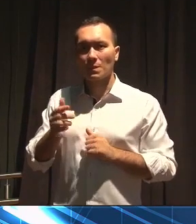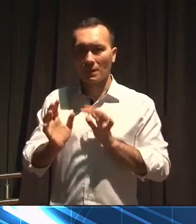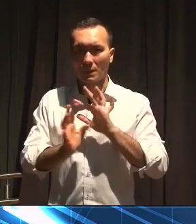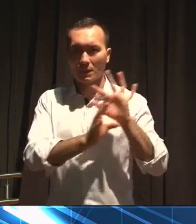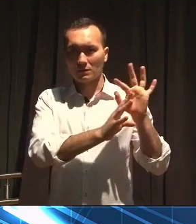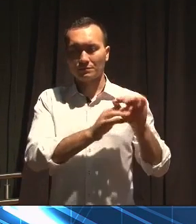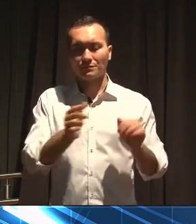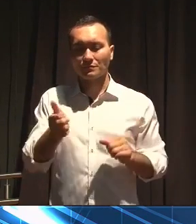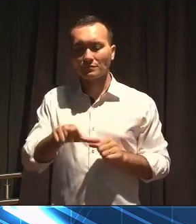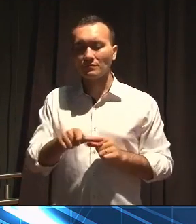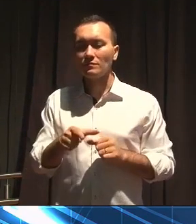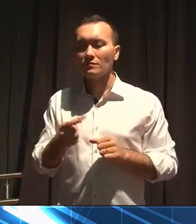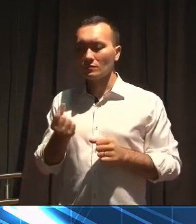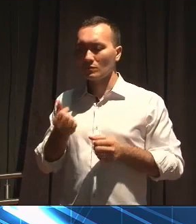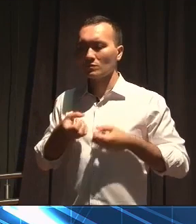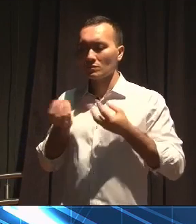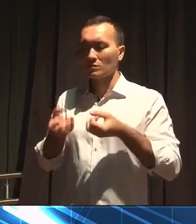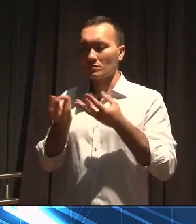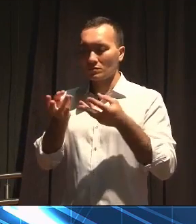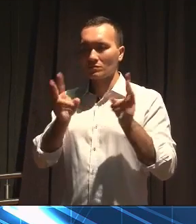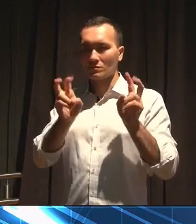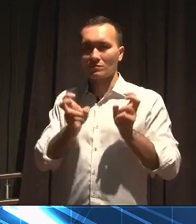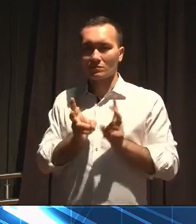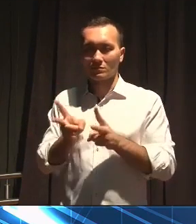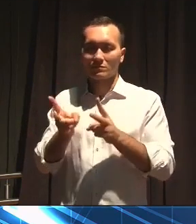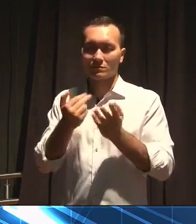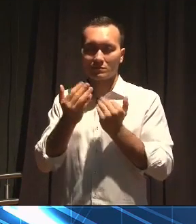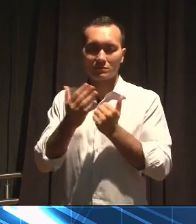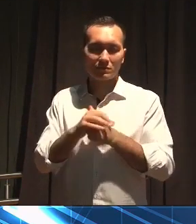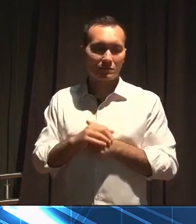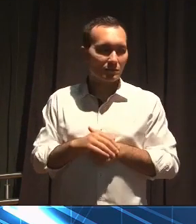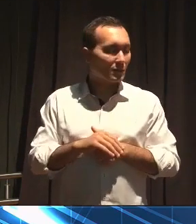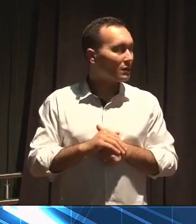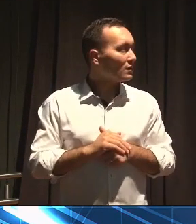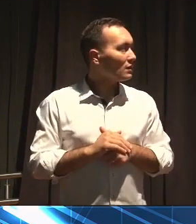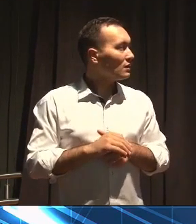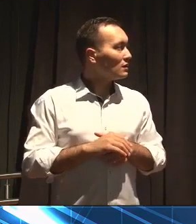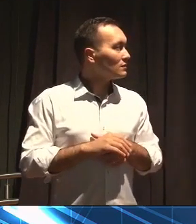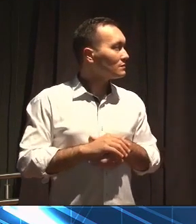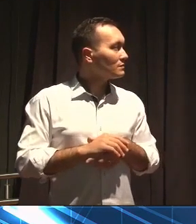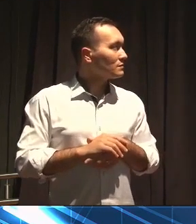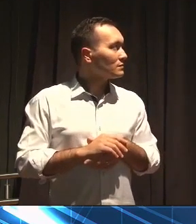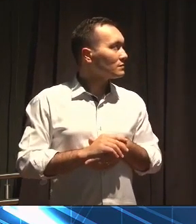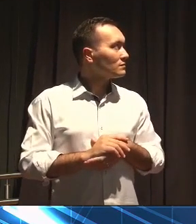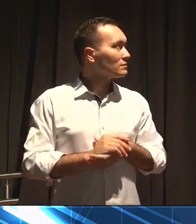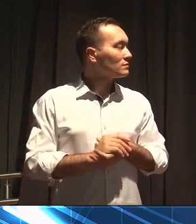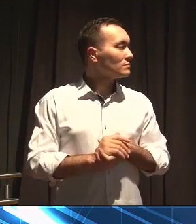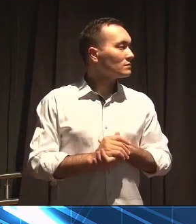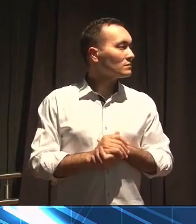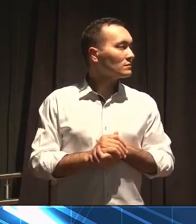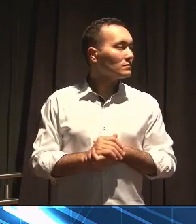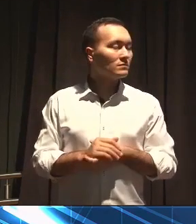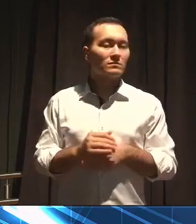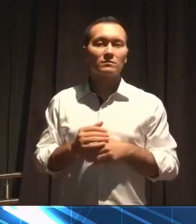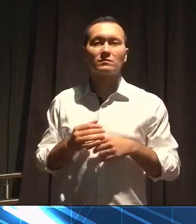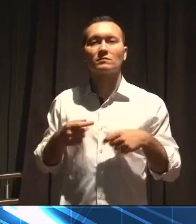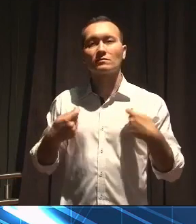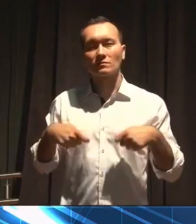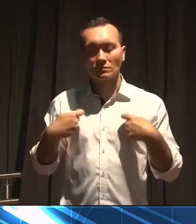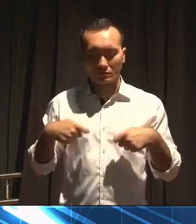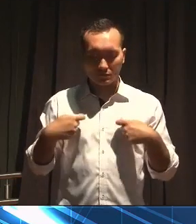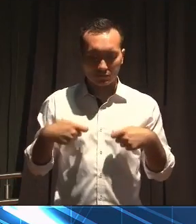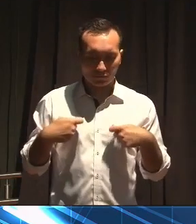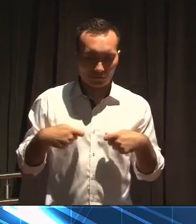com gatilhos diários para não pegar um custo ah, que não estava sendo